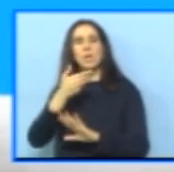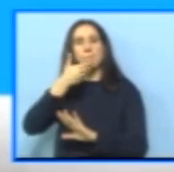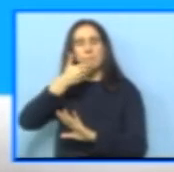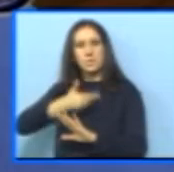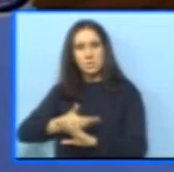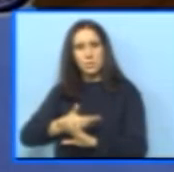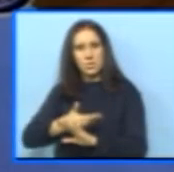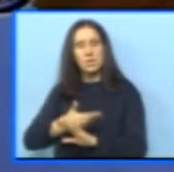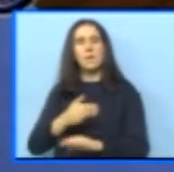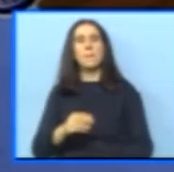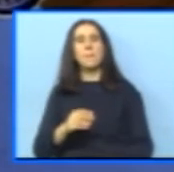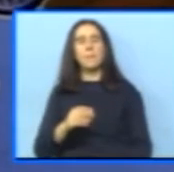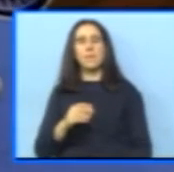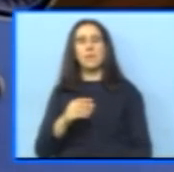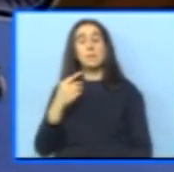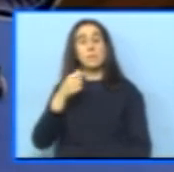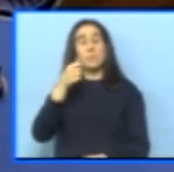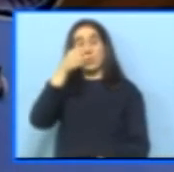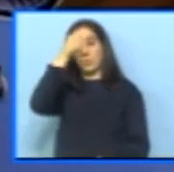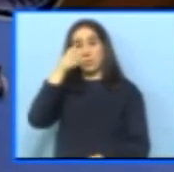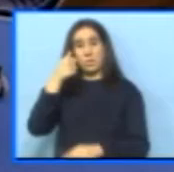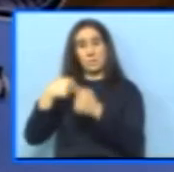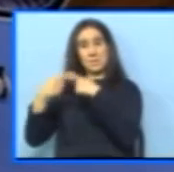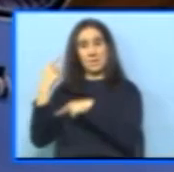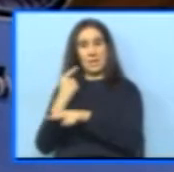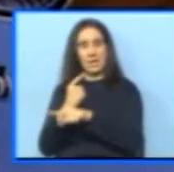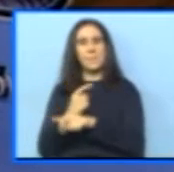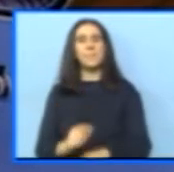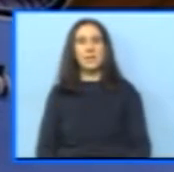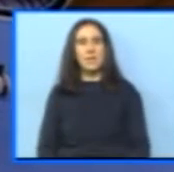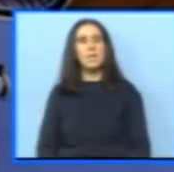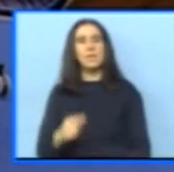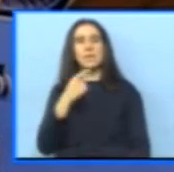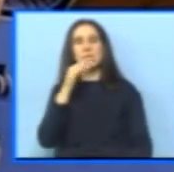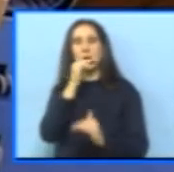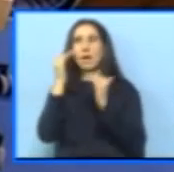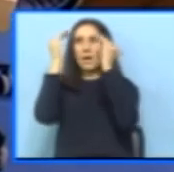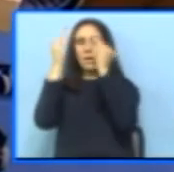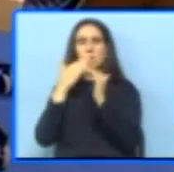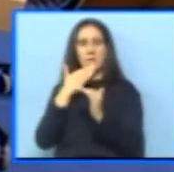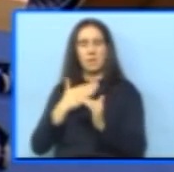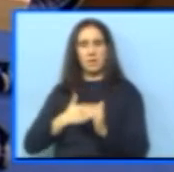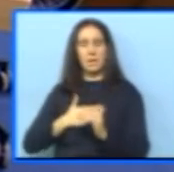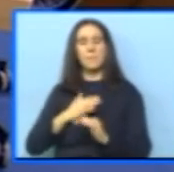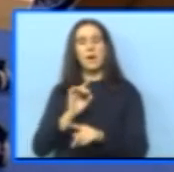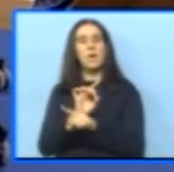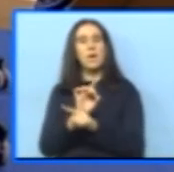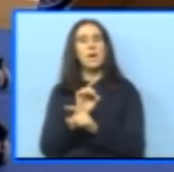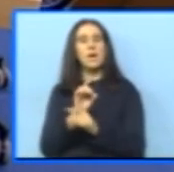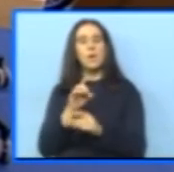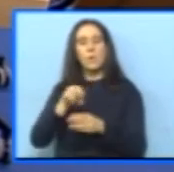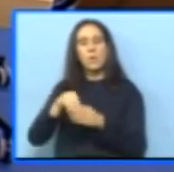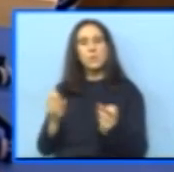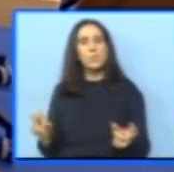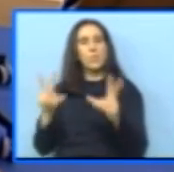passado. Exatamente. E aqui, de facto, há um novo contexto onde tudo isto se joga, Padre